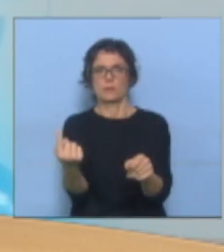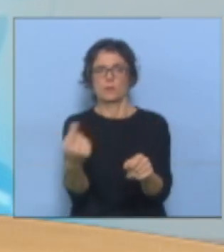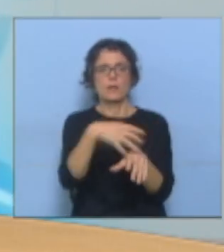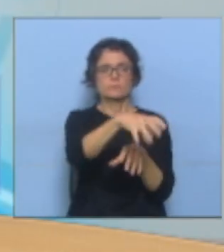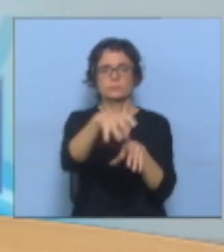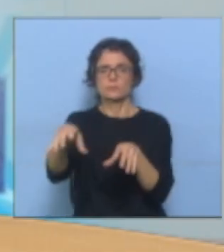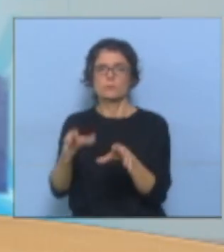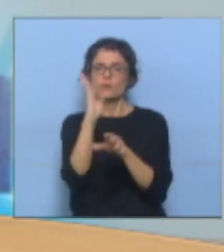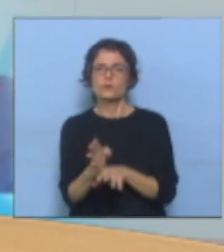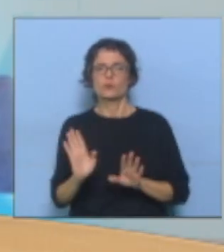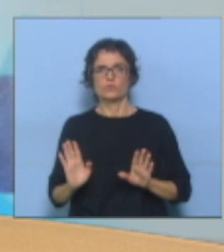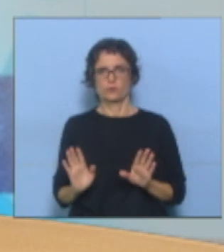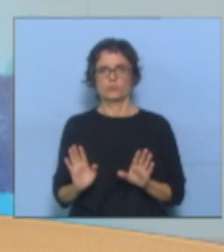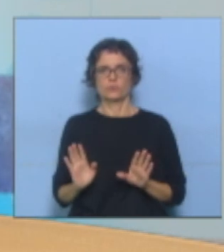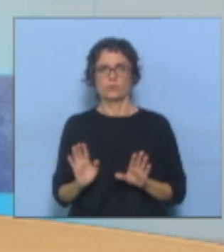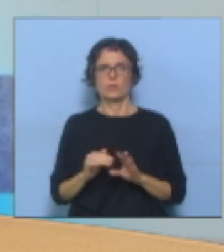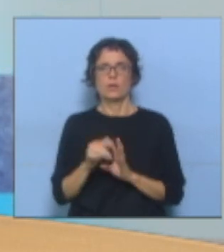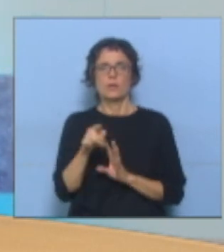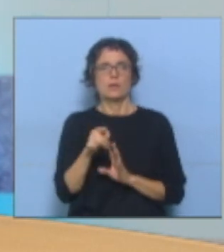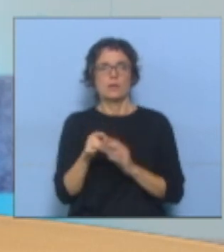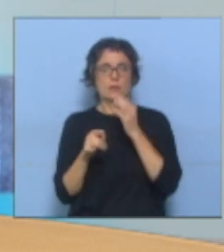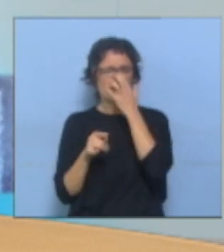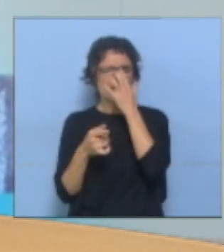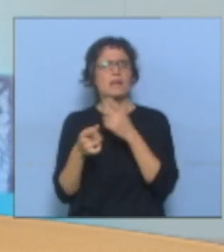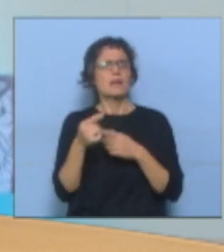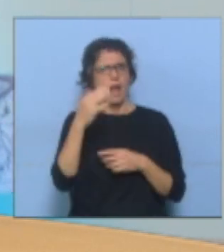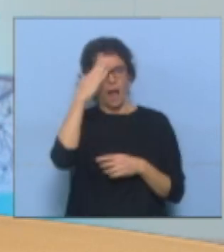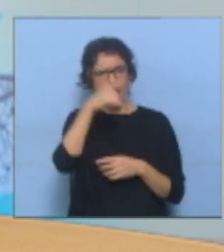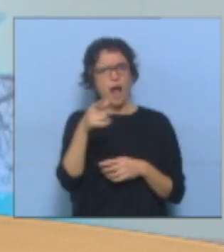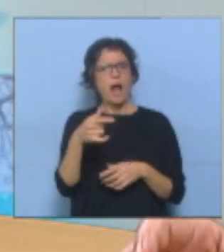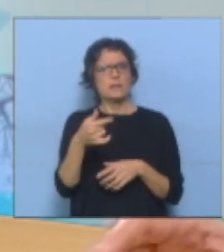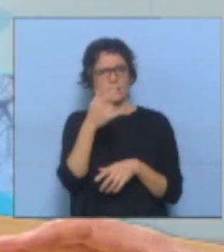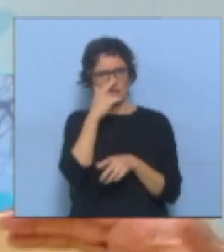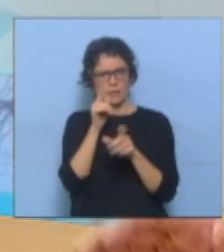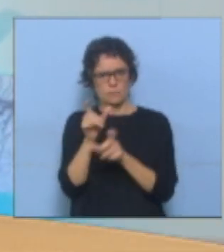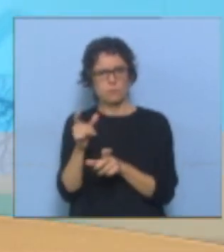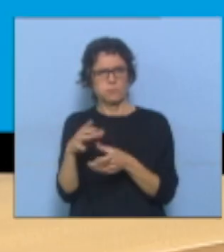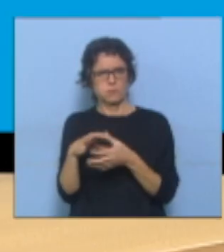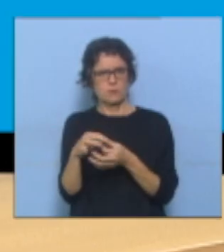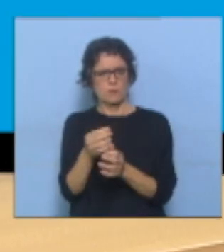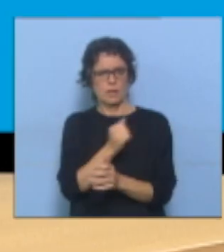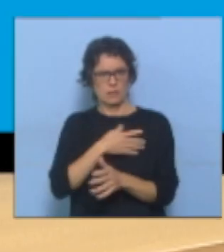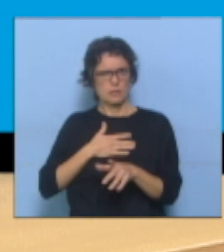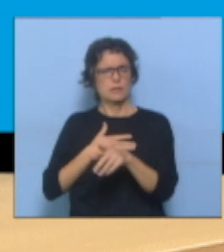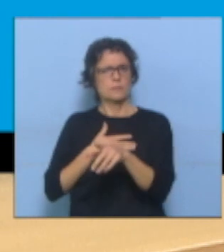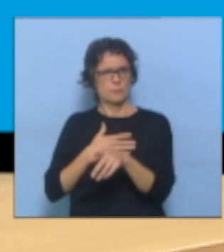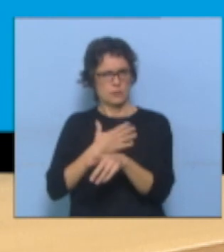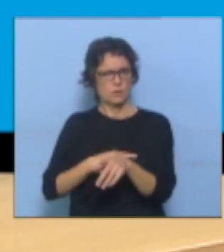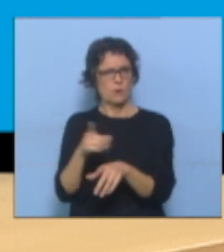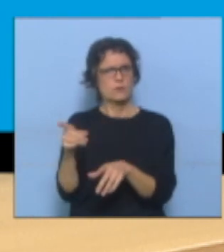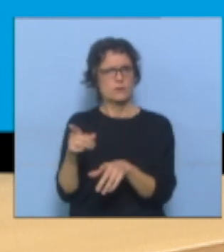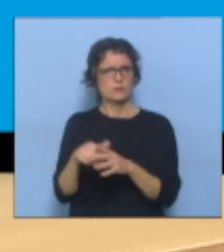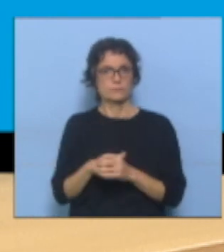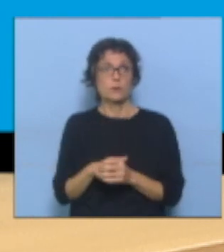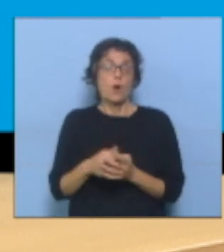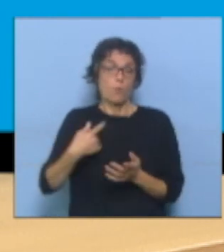Portugal, nomeadamente no âmbito dos empresários e gestores cristãos, destas propostas do Papa? Olha, aquilo que nós lançámos foi através da ACES Next, que